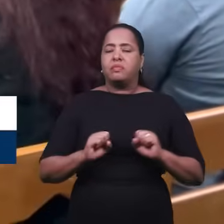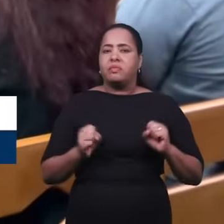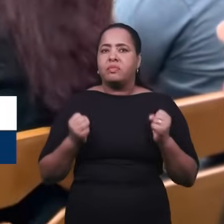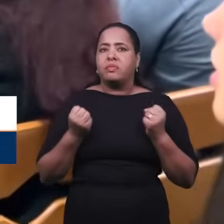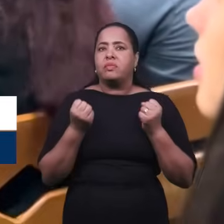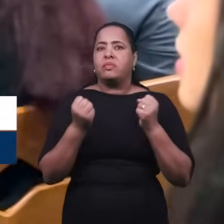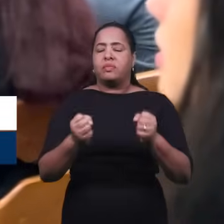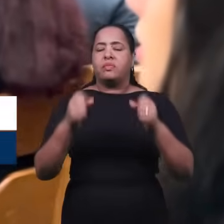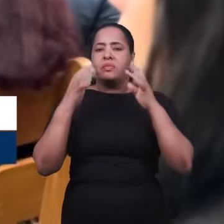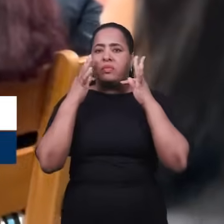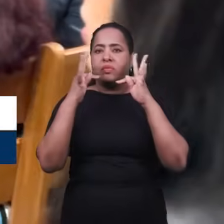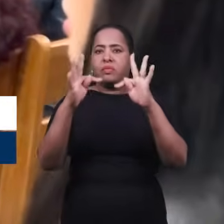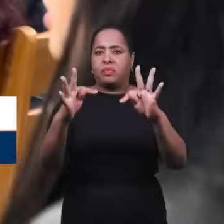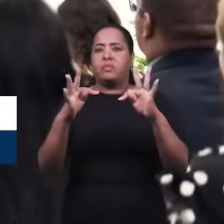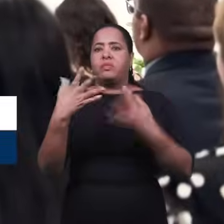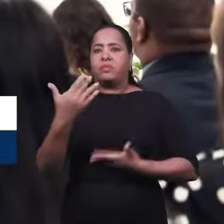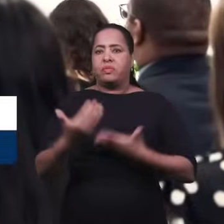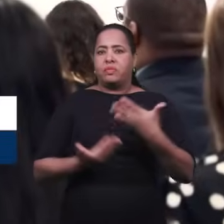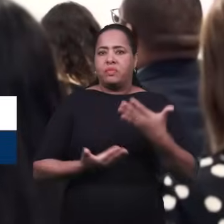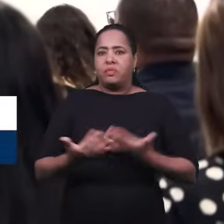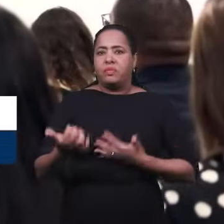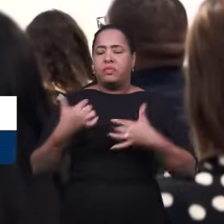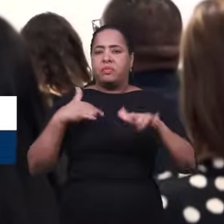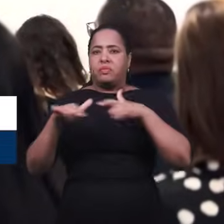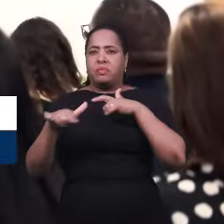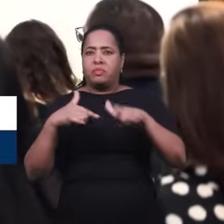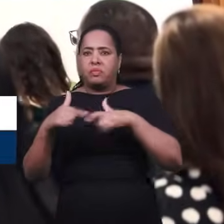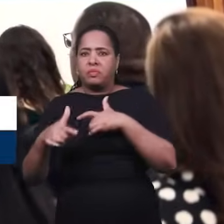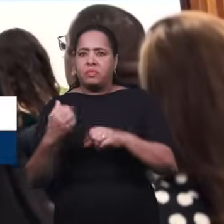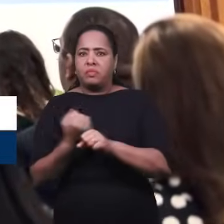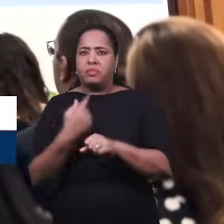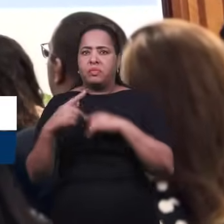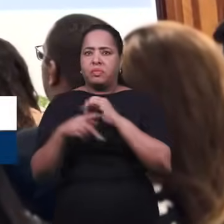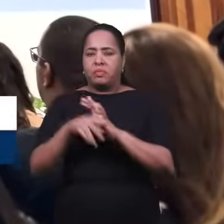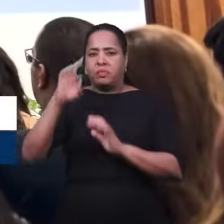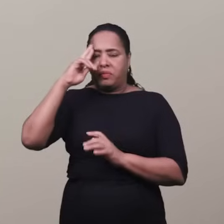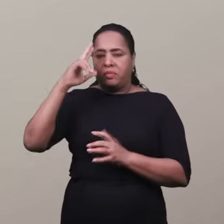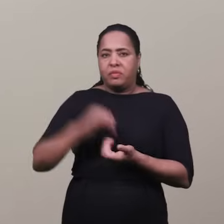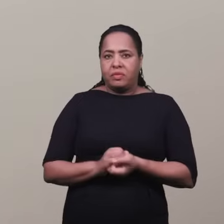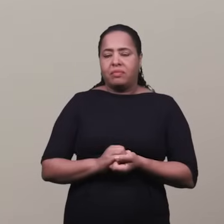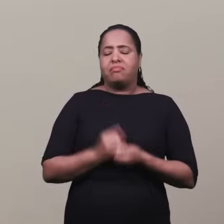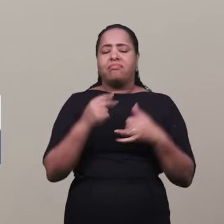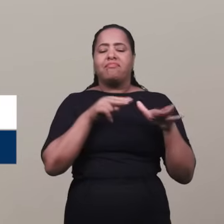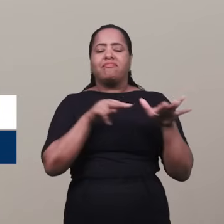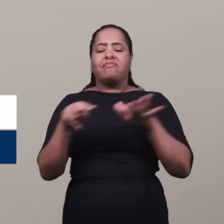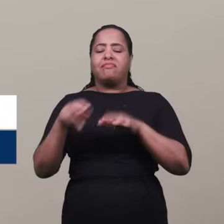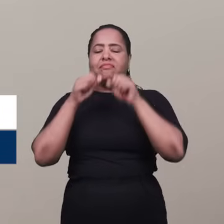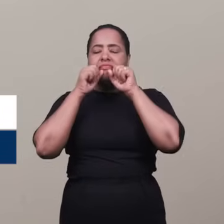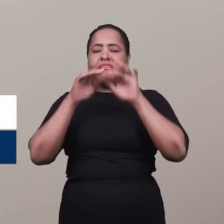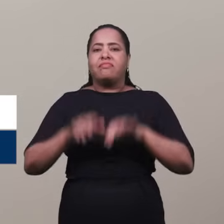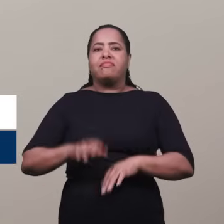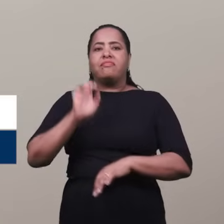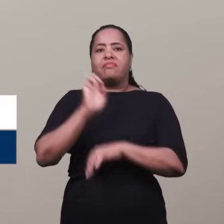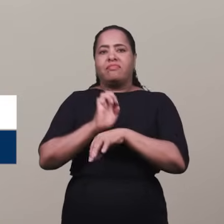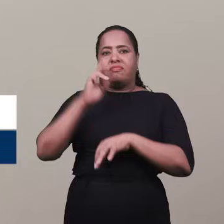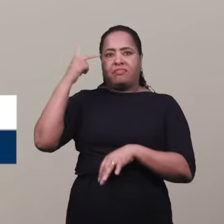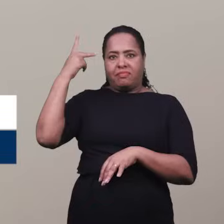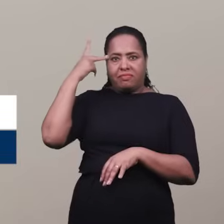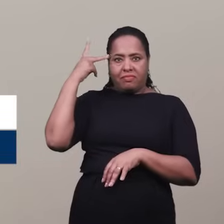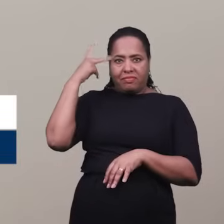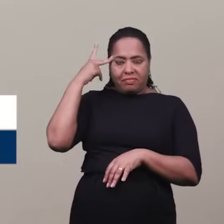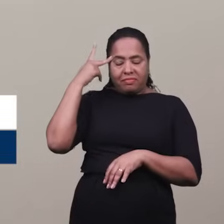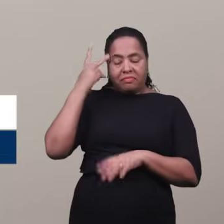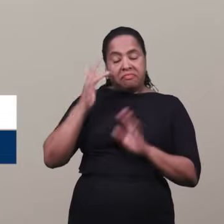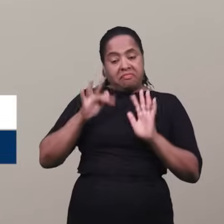através da dedicação e testemunho dos irmãos no realizar da obra do Senhor. Mais uma semana de muitas bênçãos no estado de São